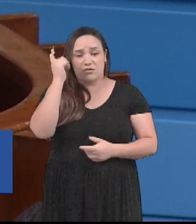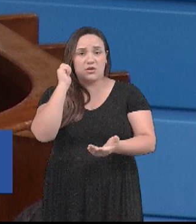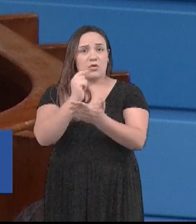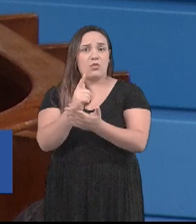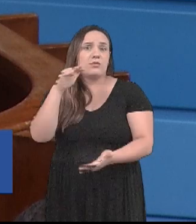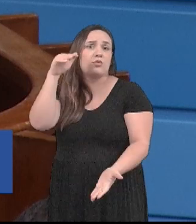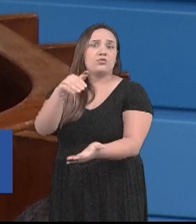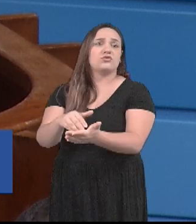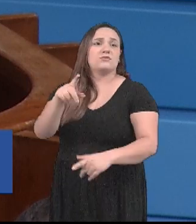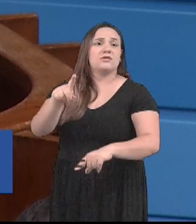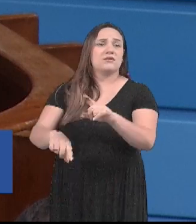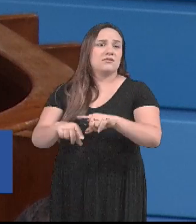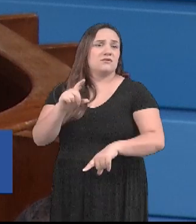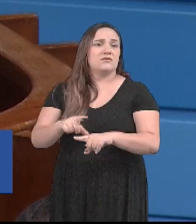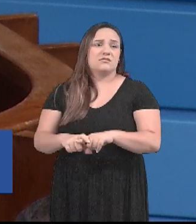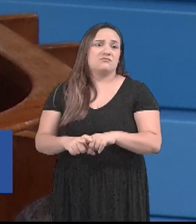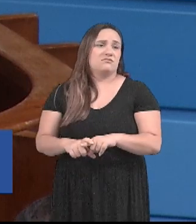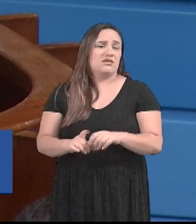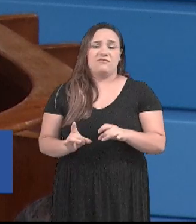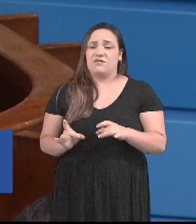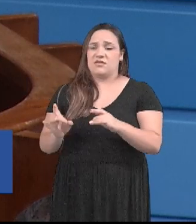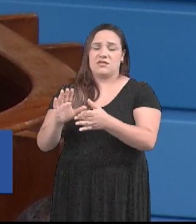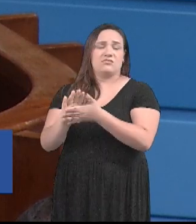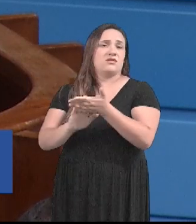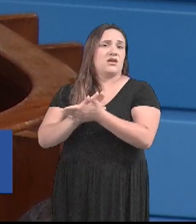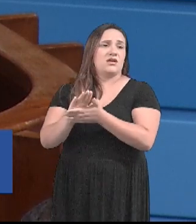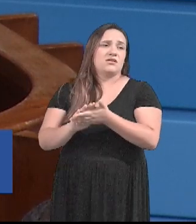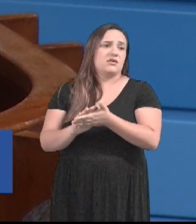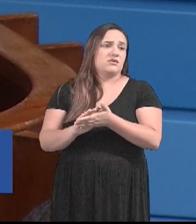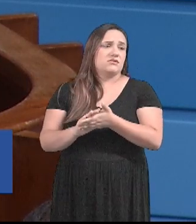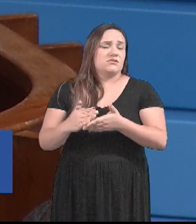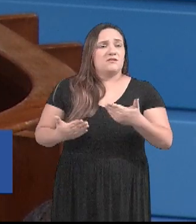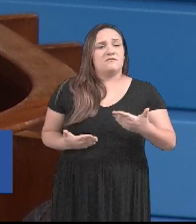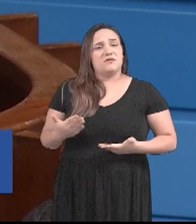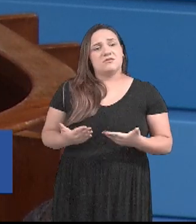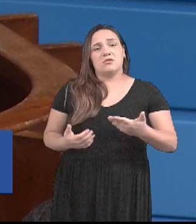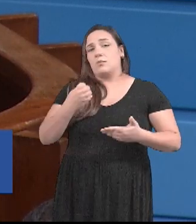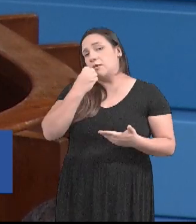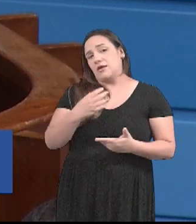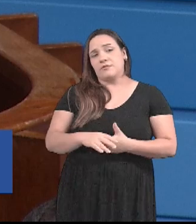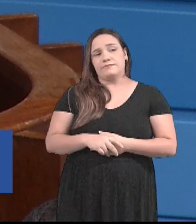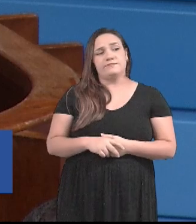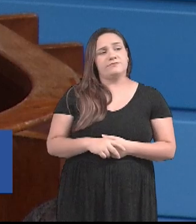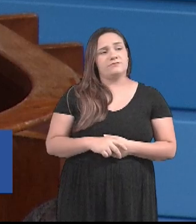final, que não circulou bens, mercadorias, serviços,